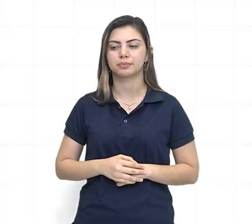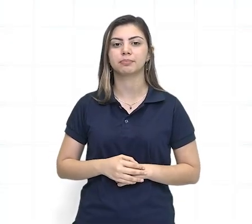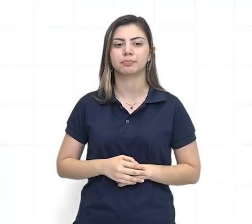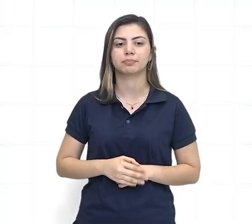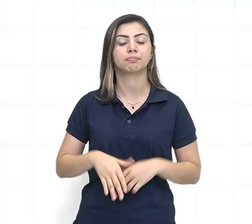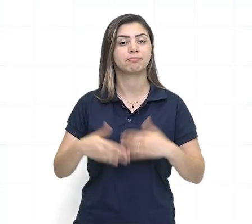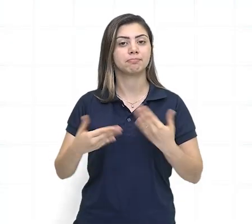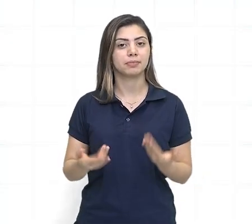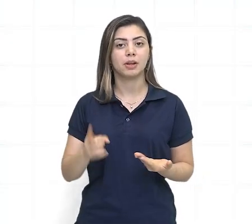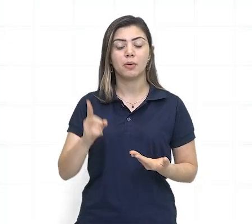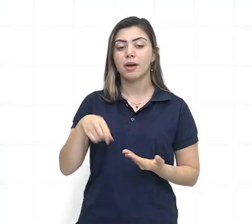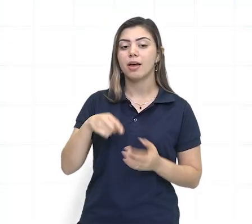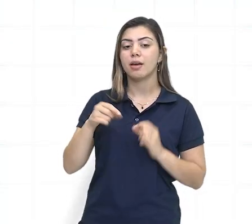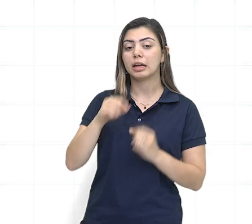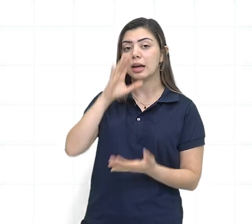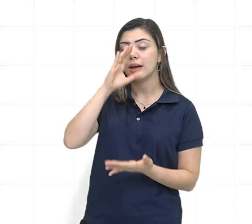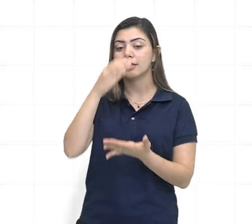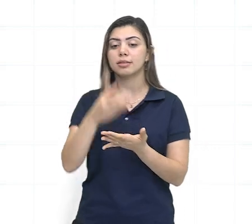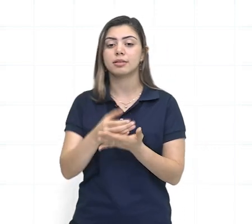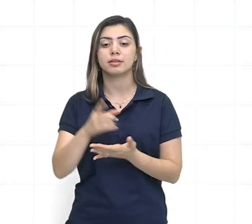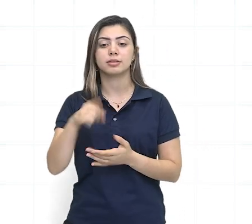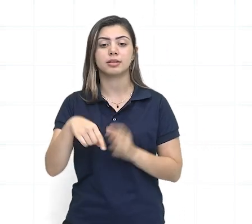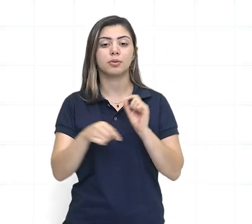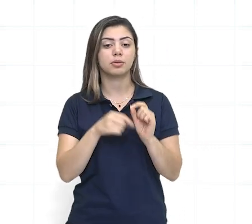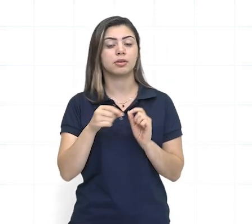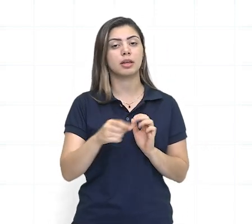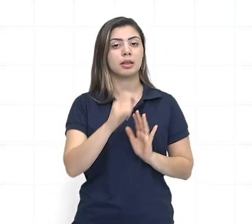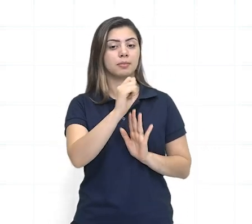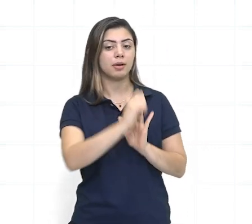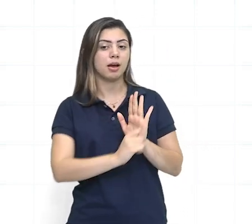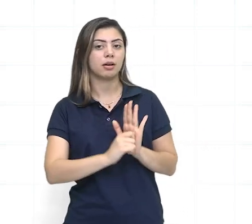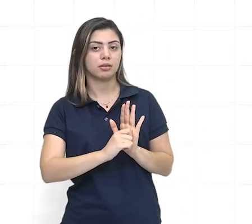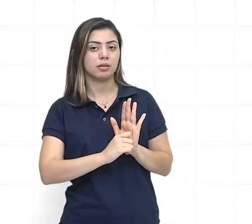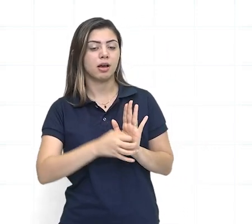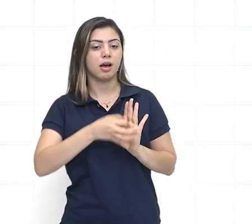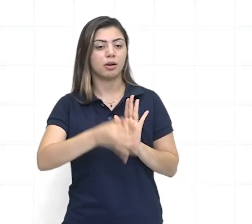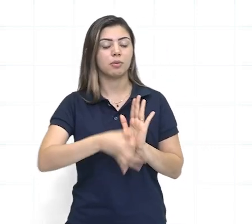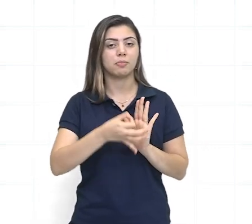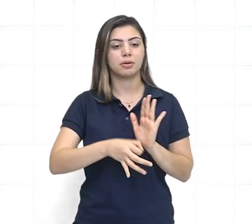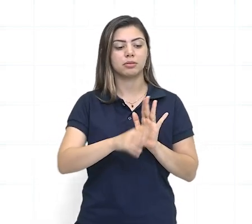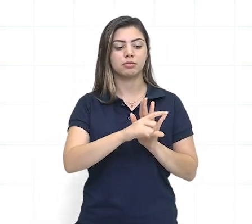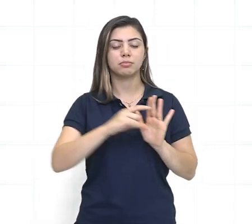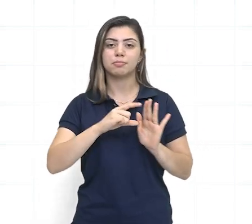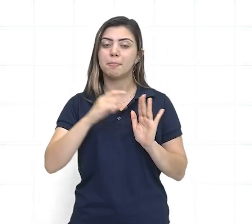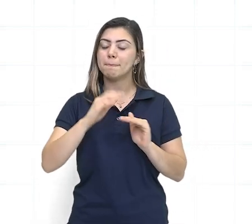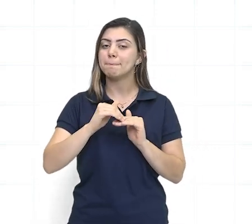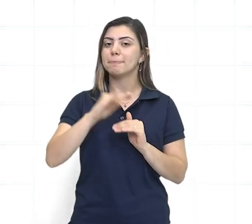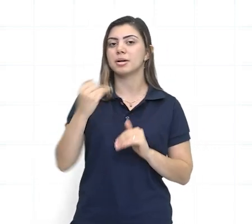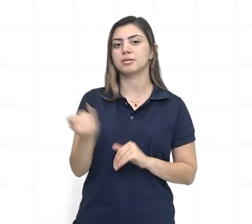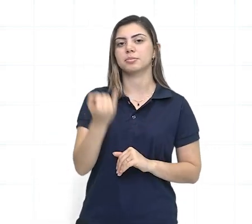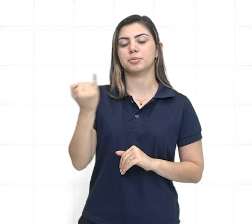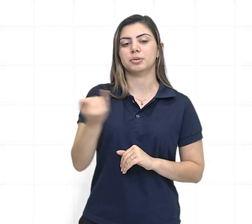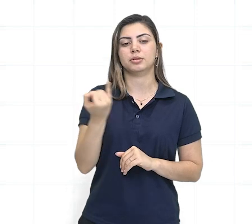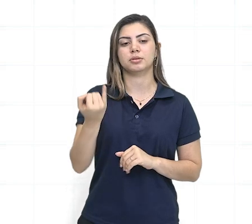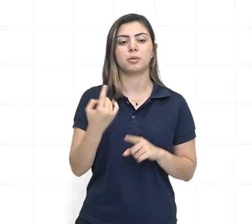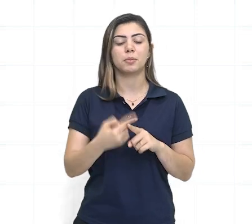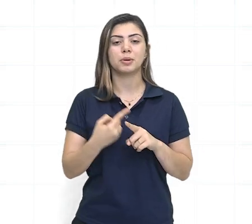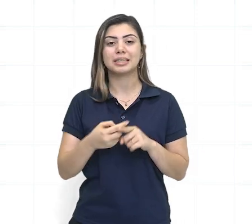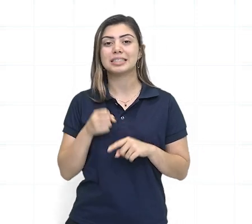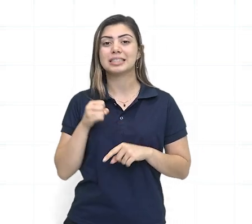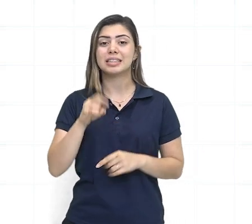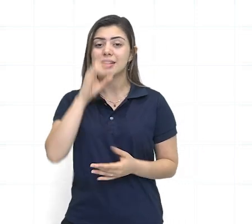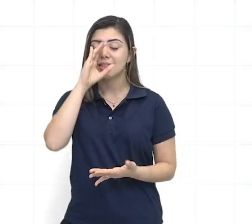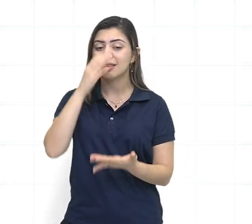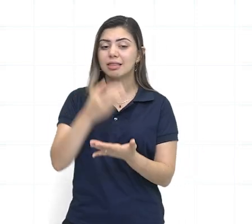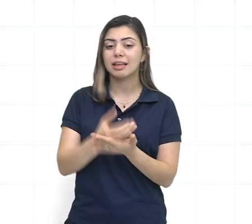É a parte mais importante de um texto argumentativo. Porque sem essa tese, né, eu não